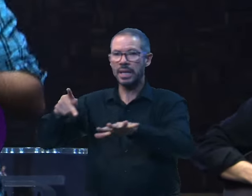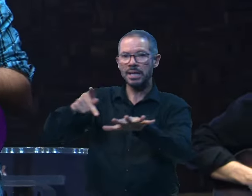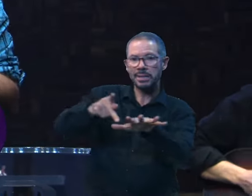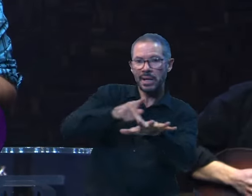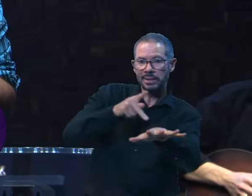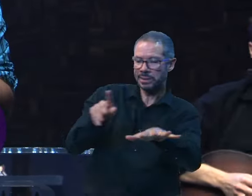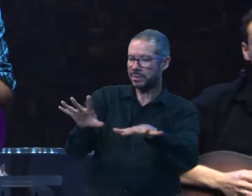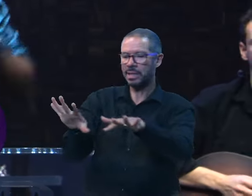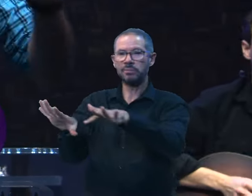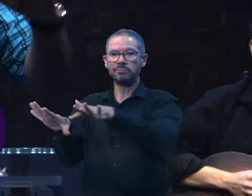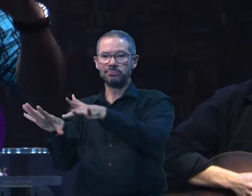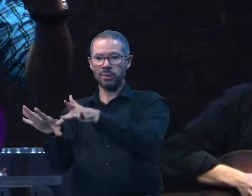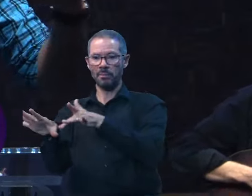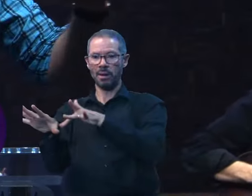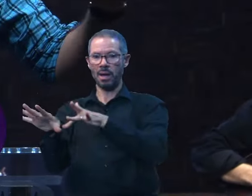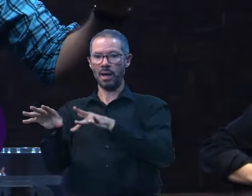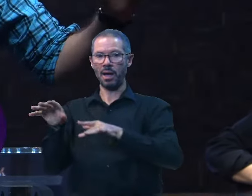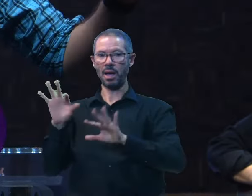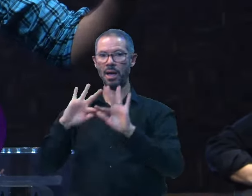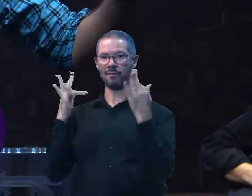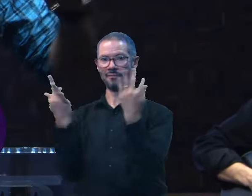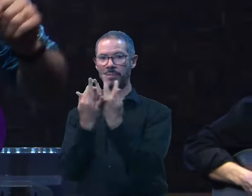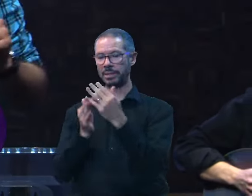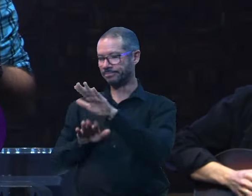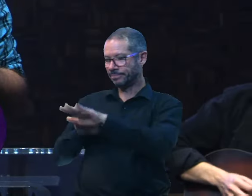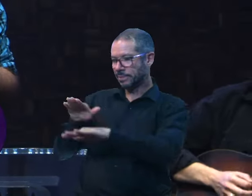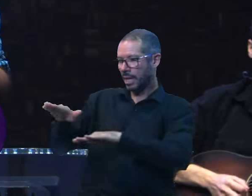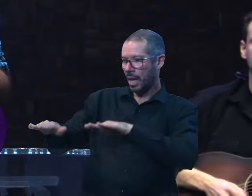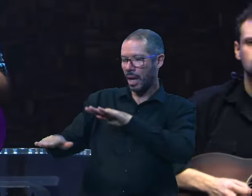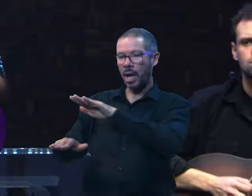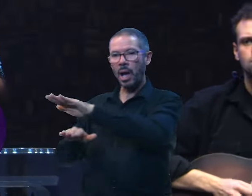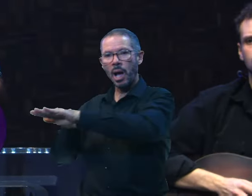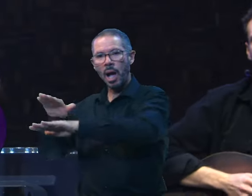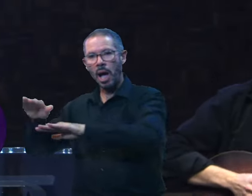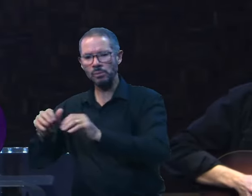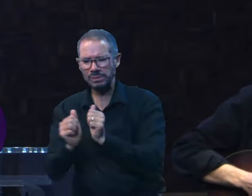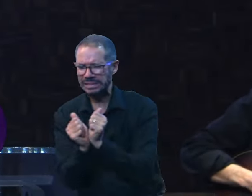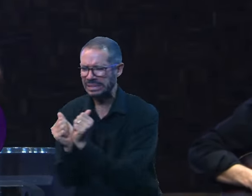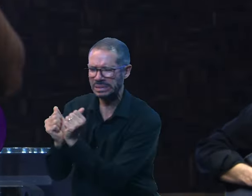da família. Aqueles que andavam descalços eram escravos.